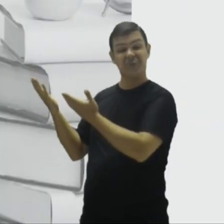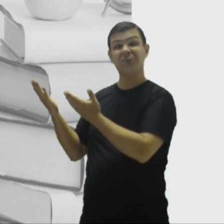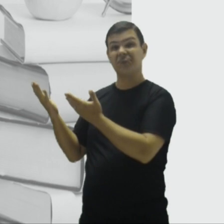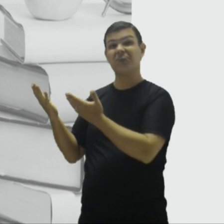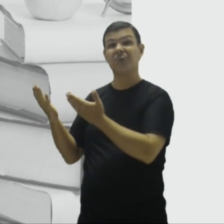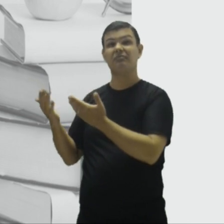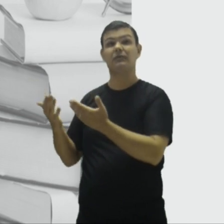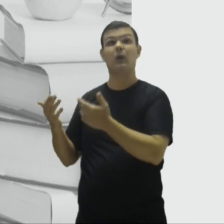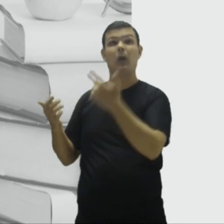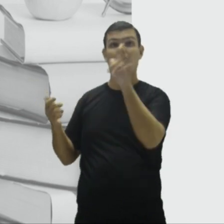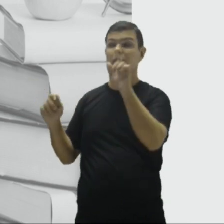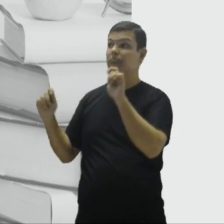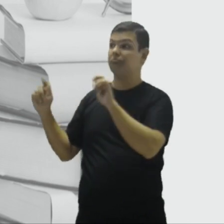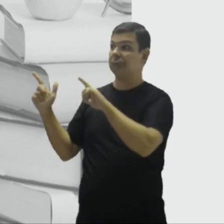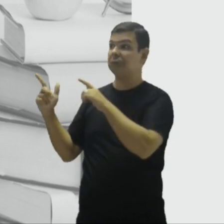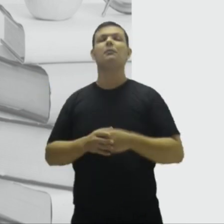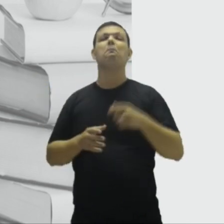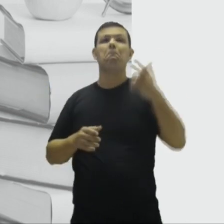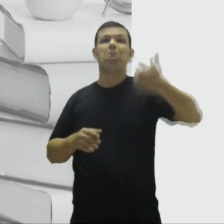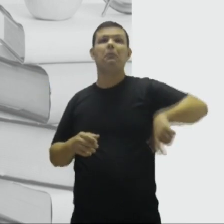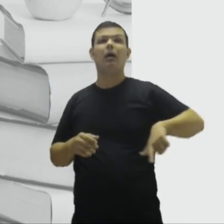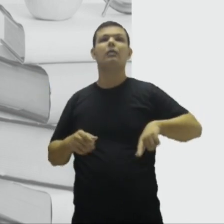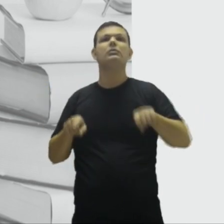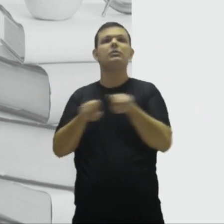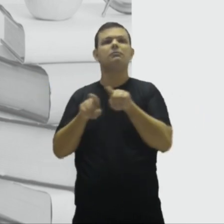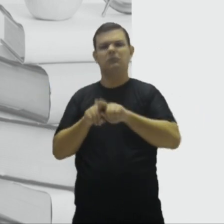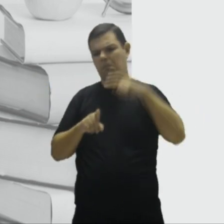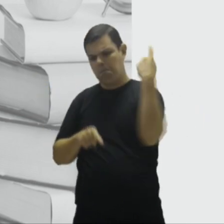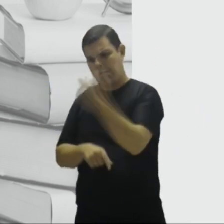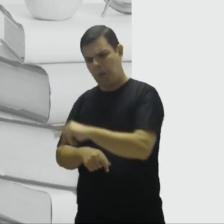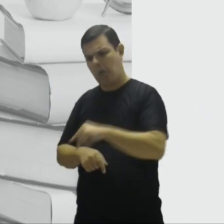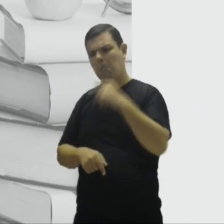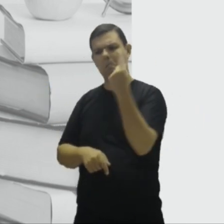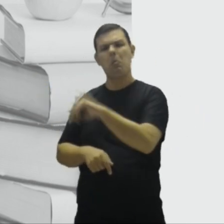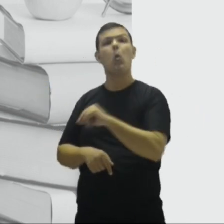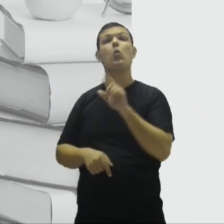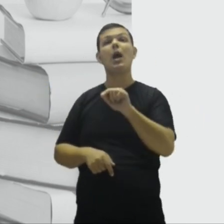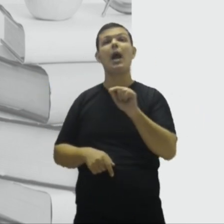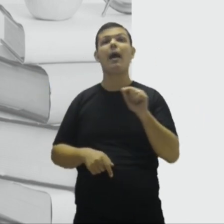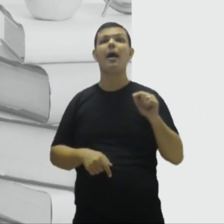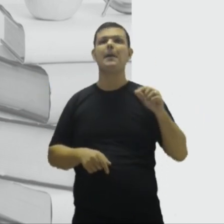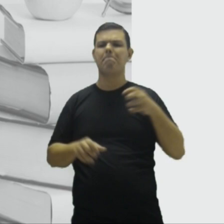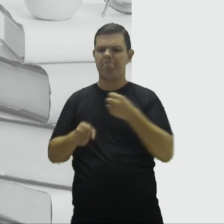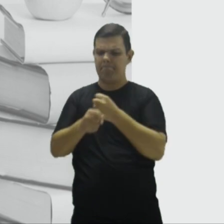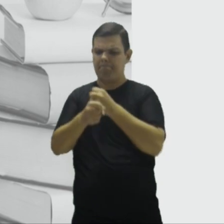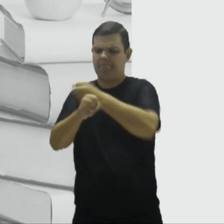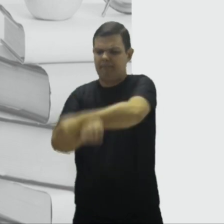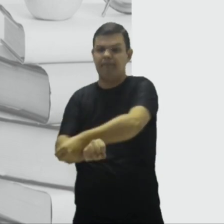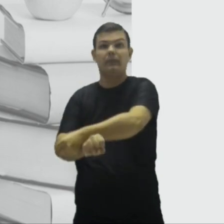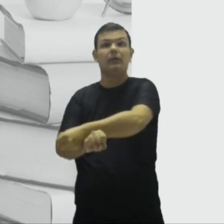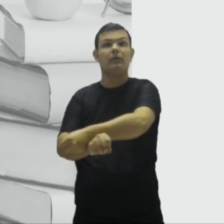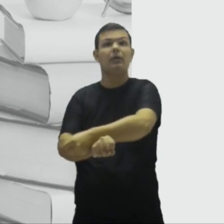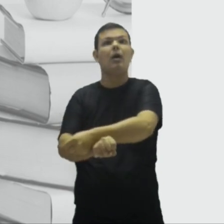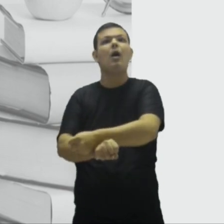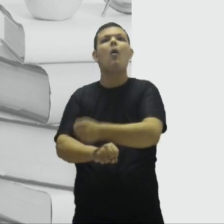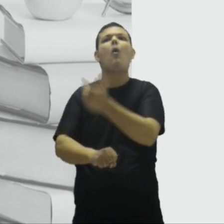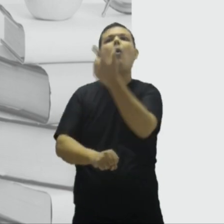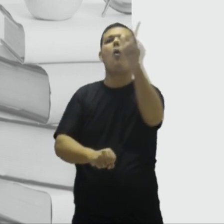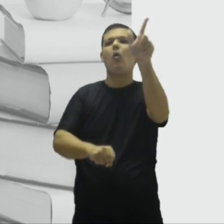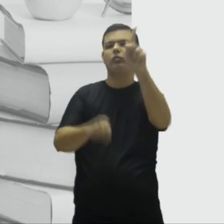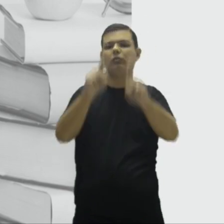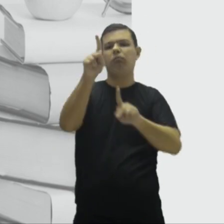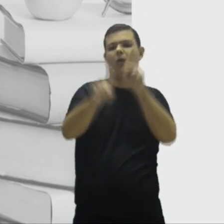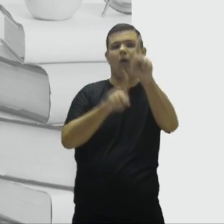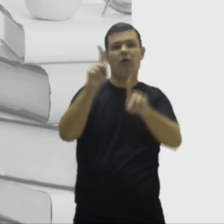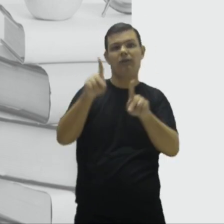Tá? Olha essa outra imagem aqui também. Também aconteceu o processo de escravidão de povos que não estavam aqui, que vieram